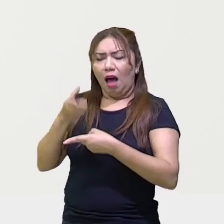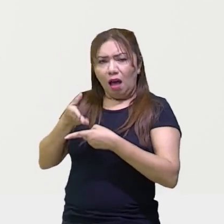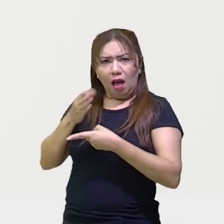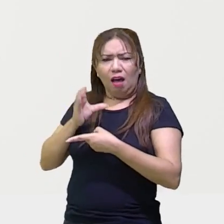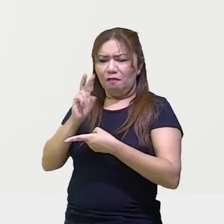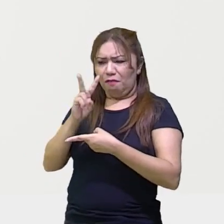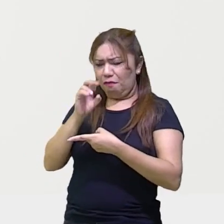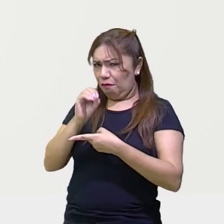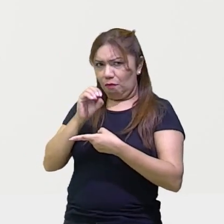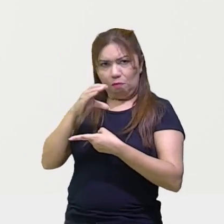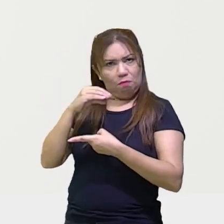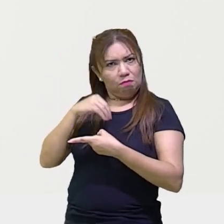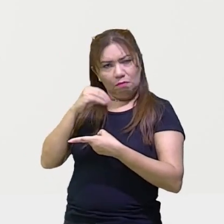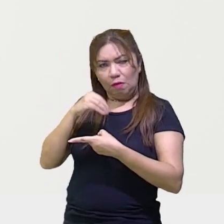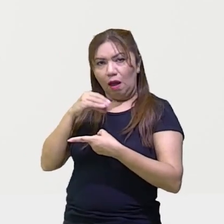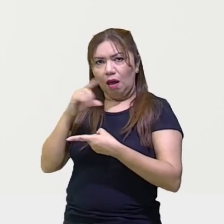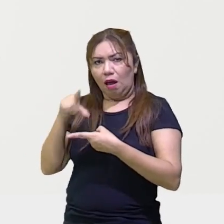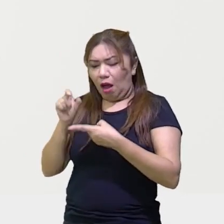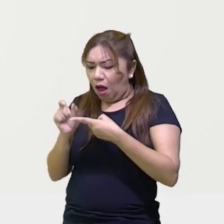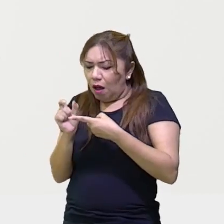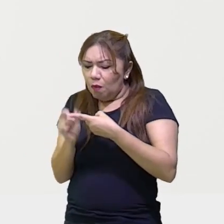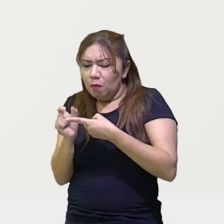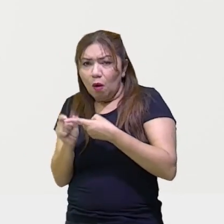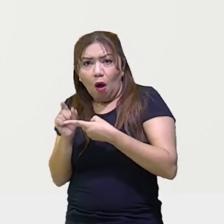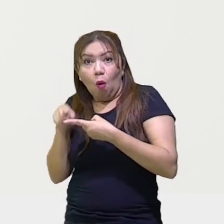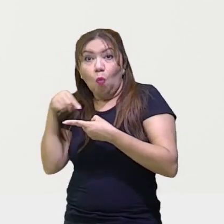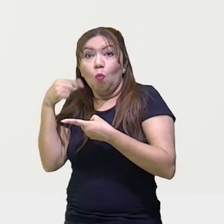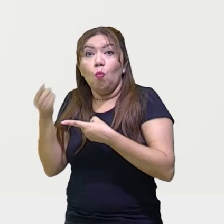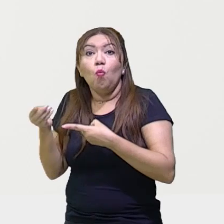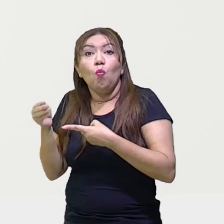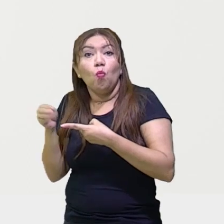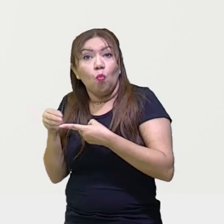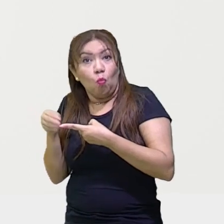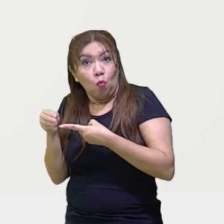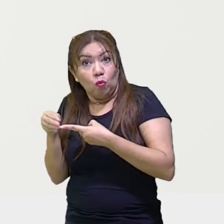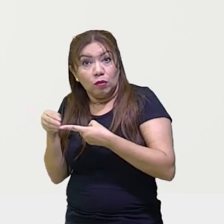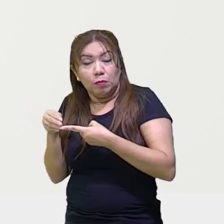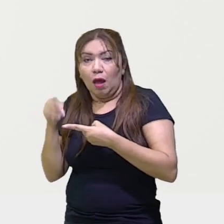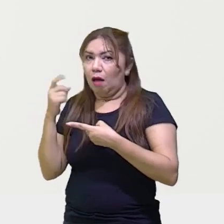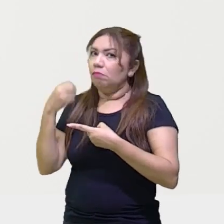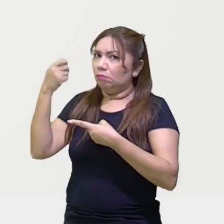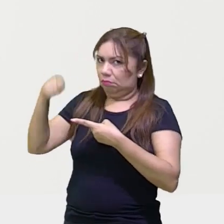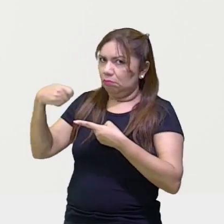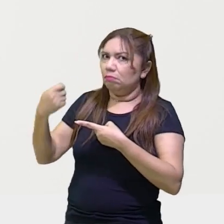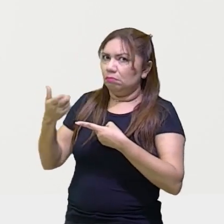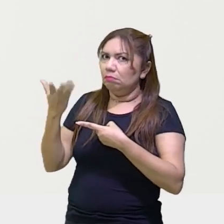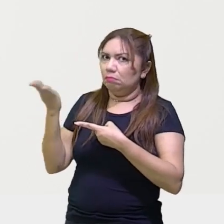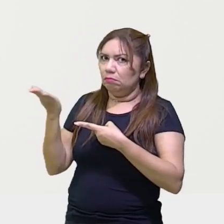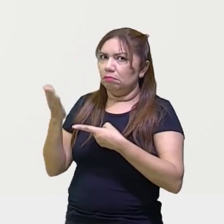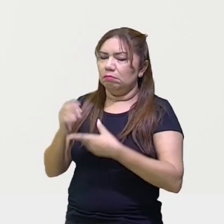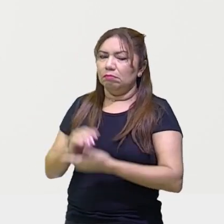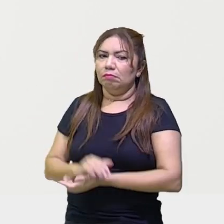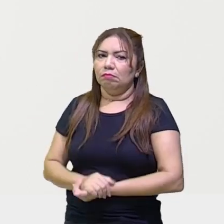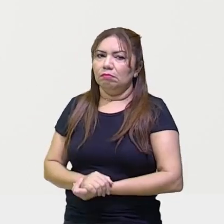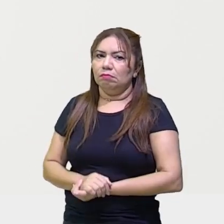que fica localizada na última sílaba. Lembra que eu sinalizei isso para vocês. Vamos para a próxima.